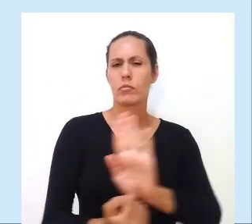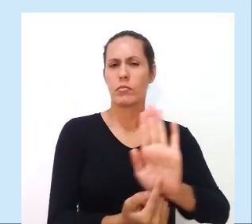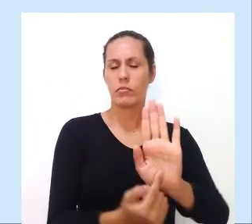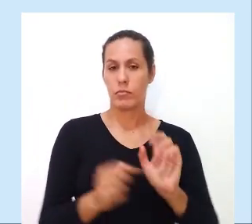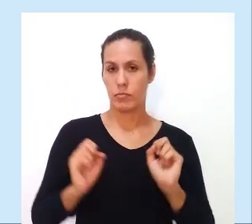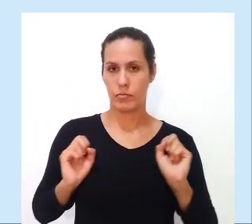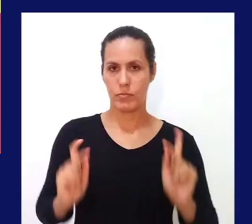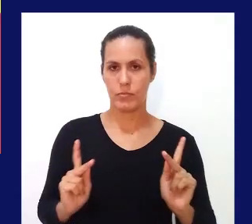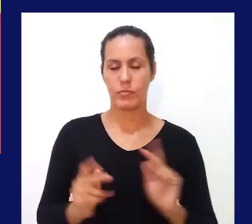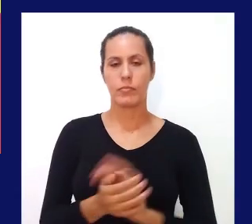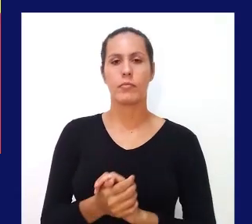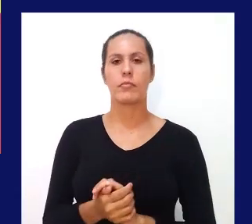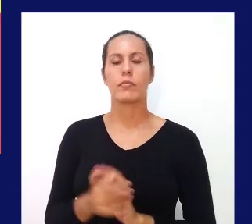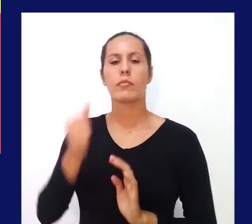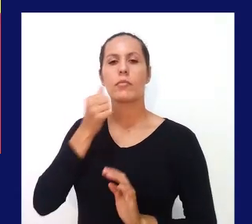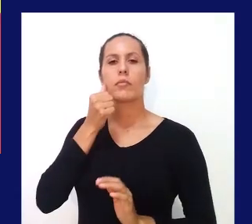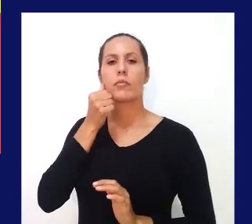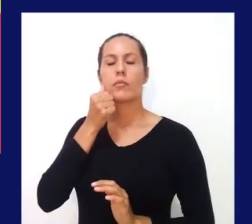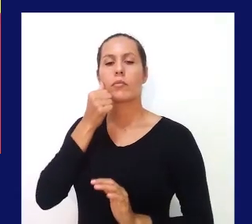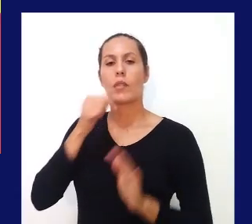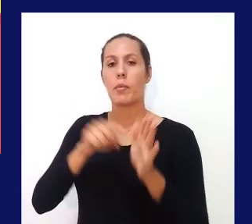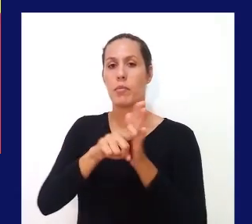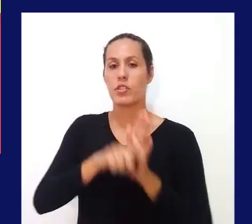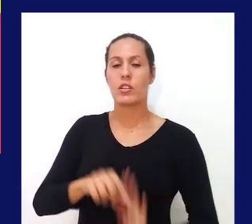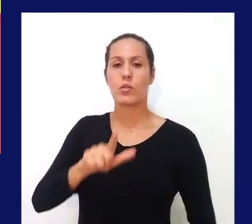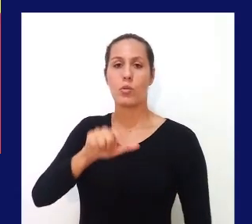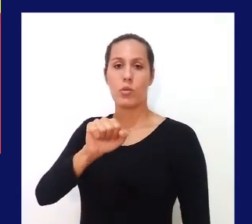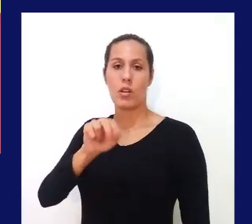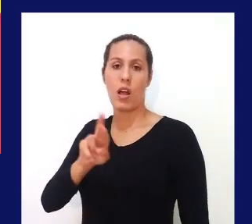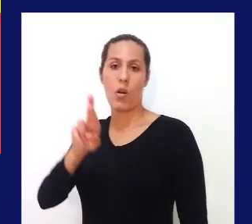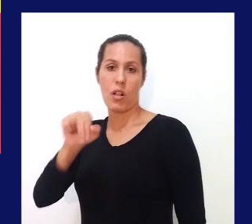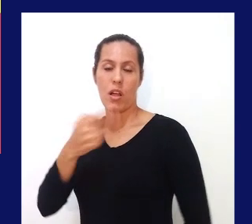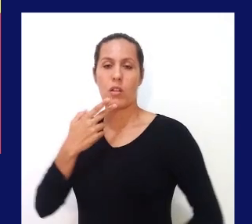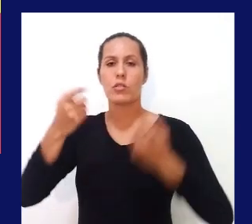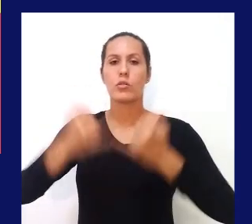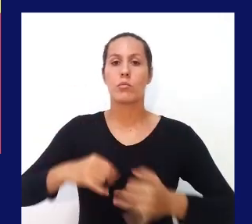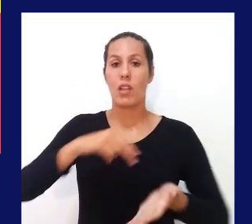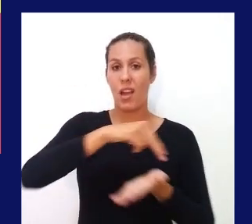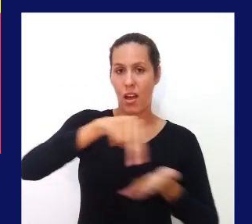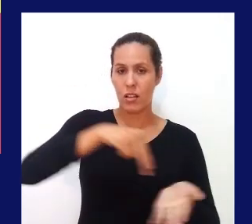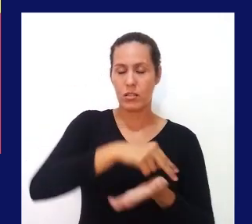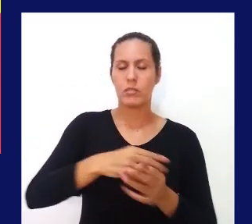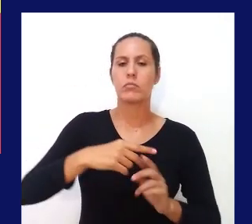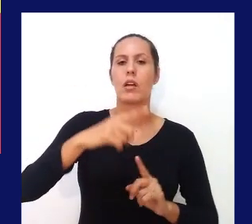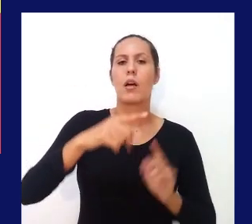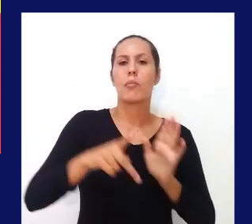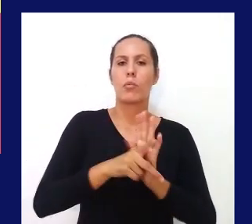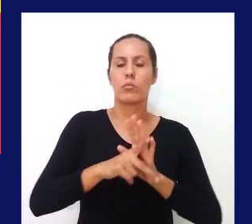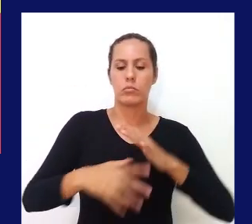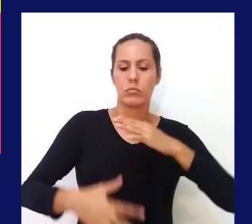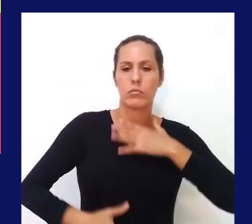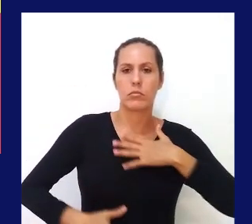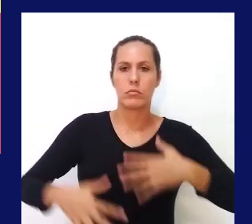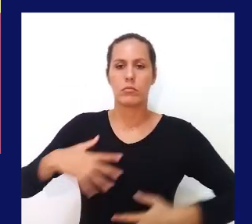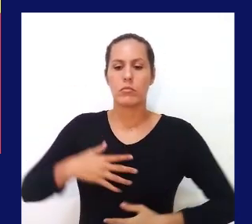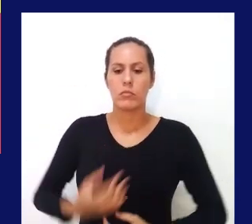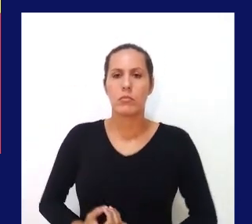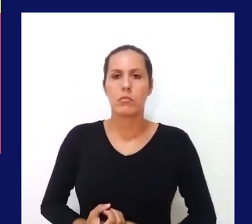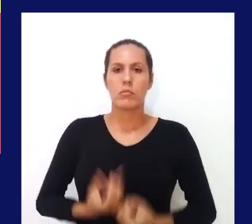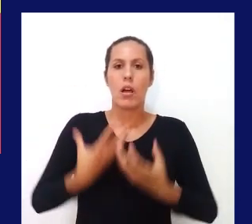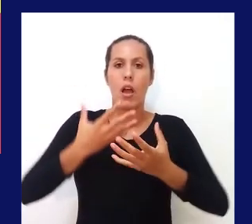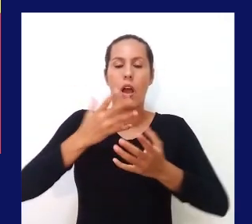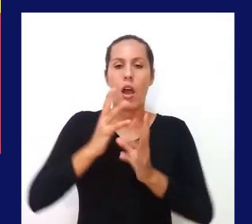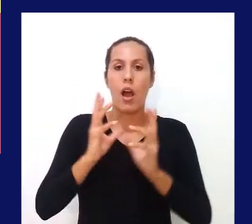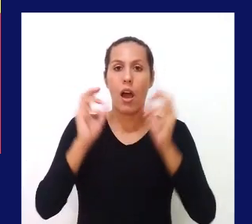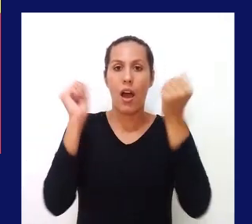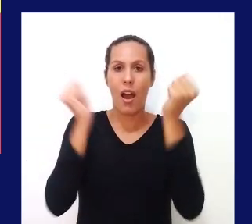para vocês, tá bom? A pesquisadora Laura Aidar fala que a dança é um tipo de manifestação artística que utiliza o corpo